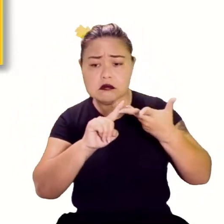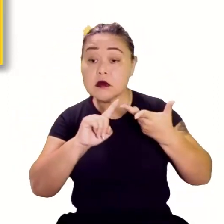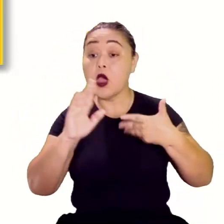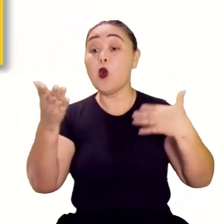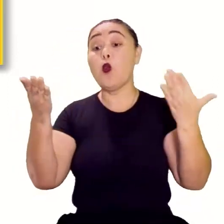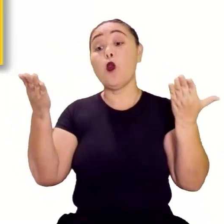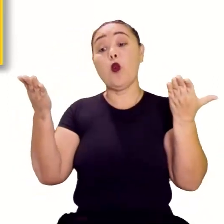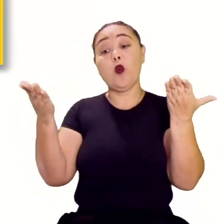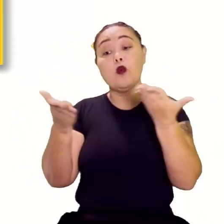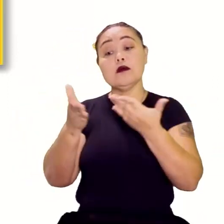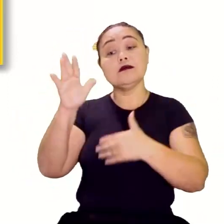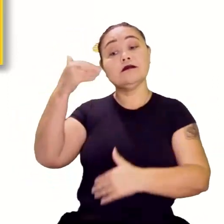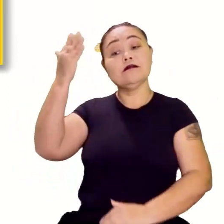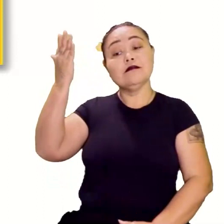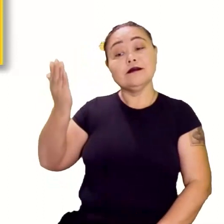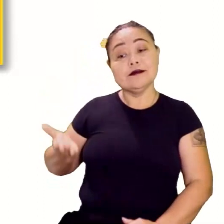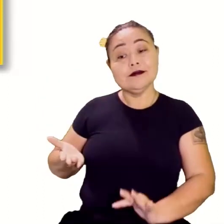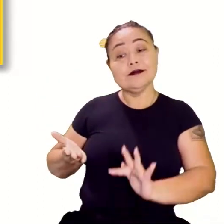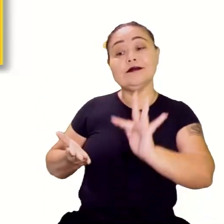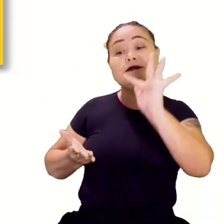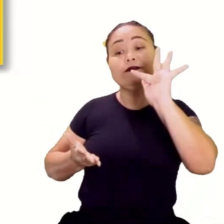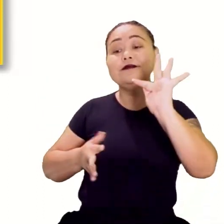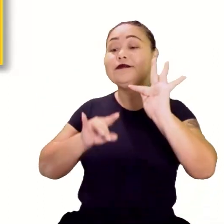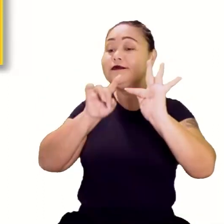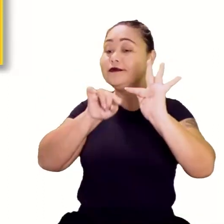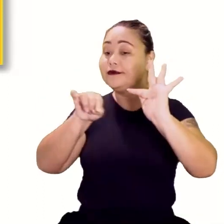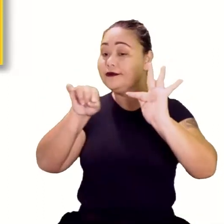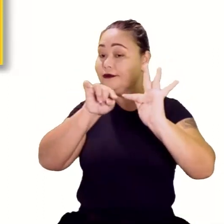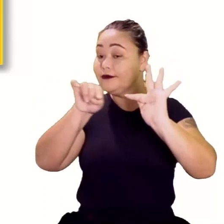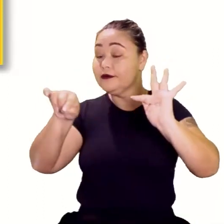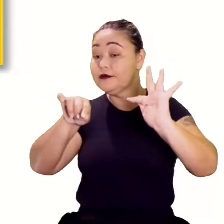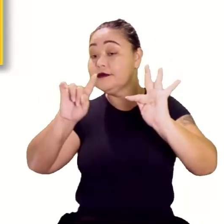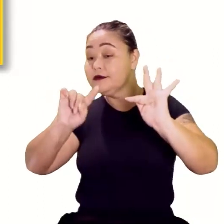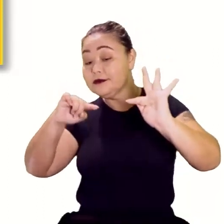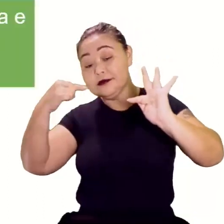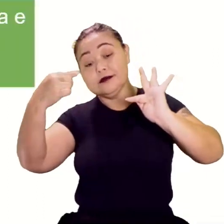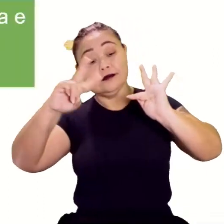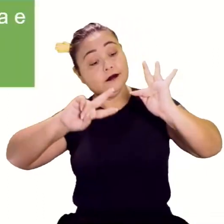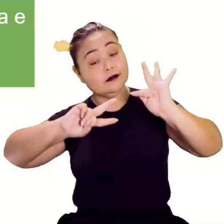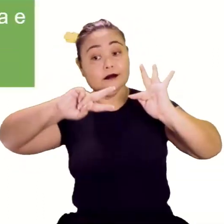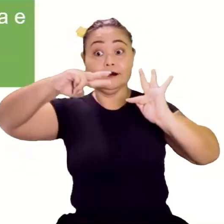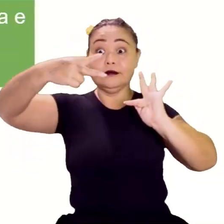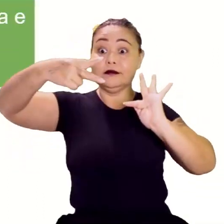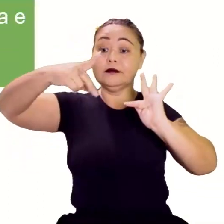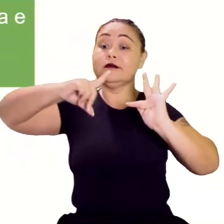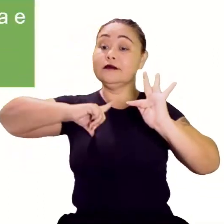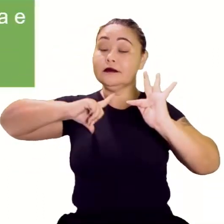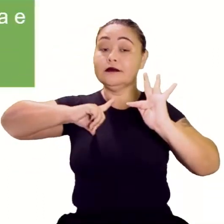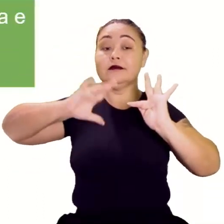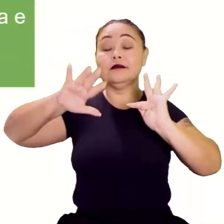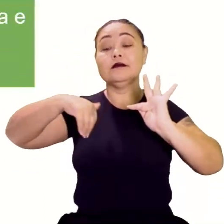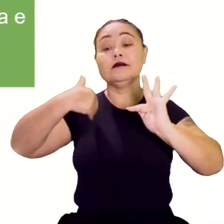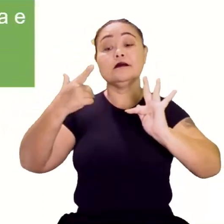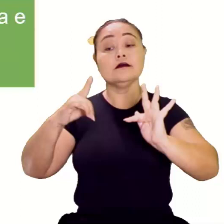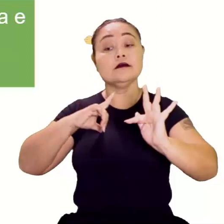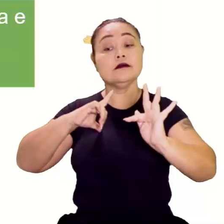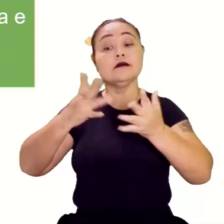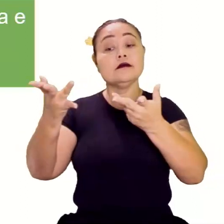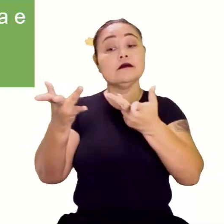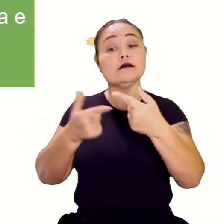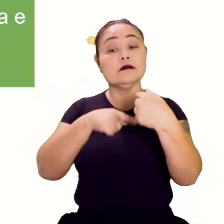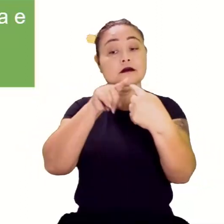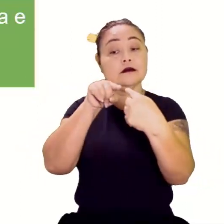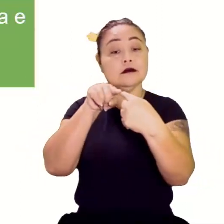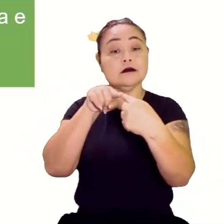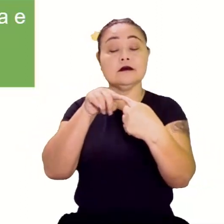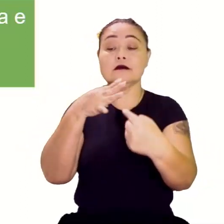função. E vamos também construir o seu reflexo, porque se é uma função, tem um gráfico. E as habilidades da aula de